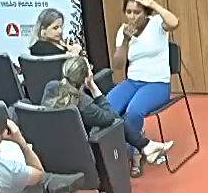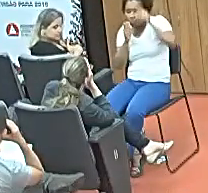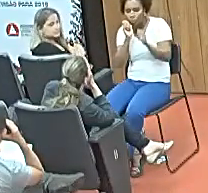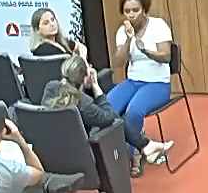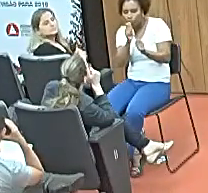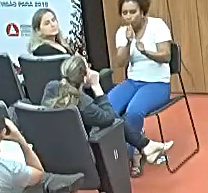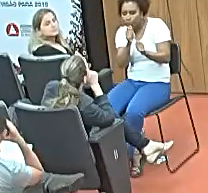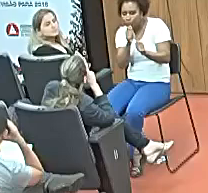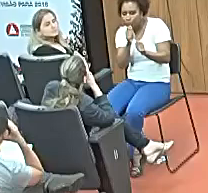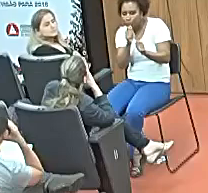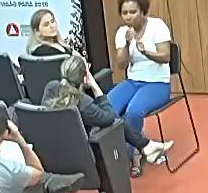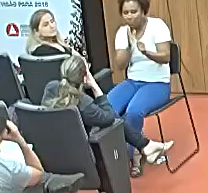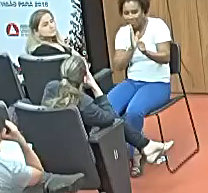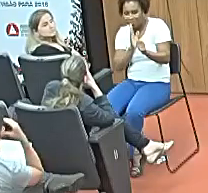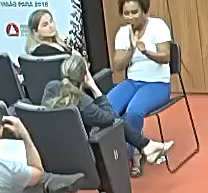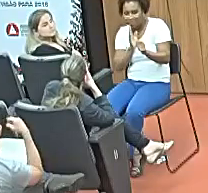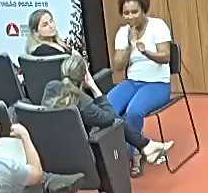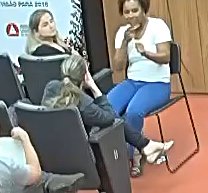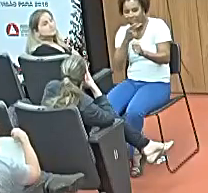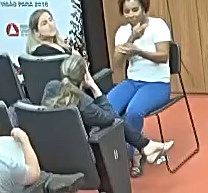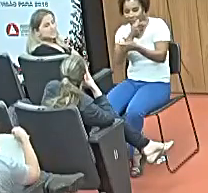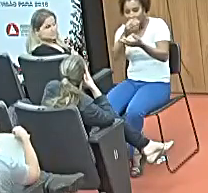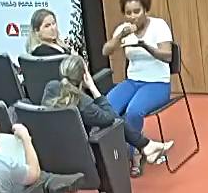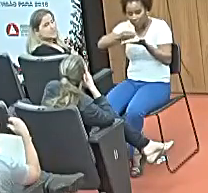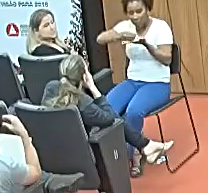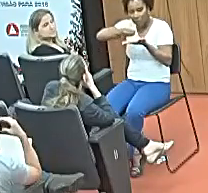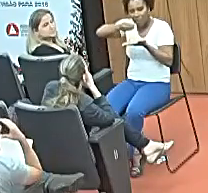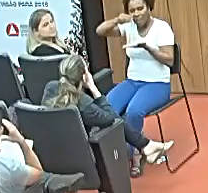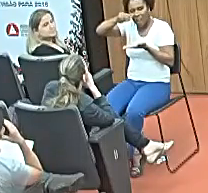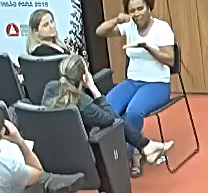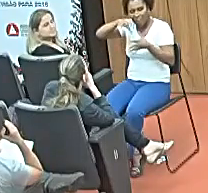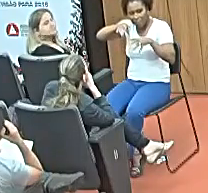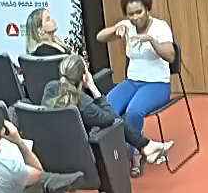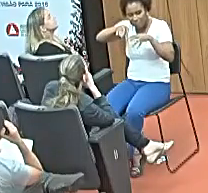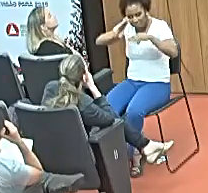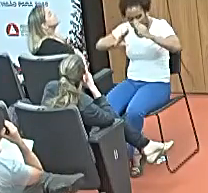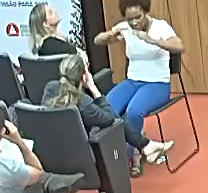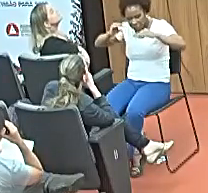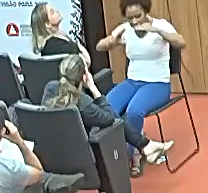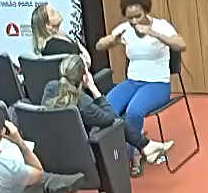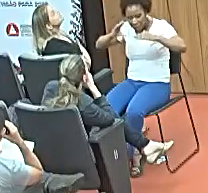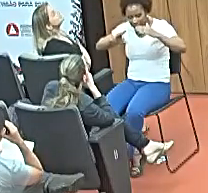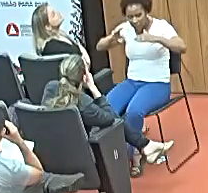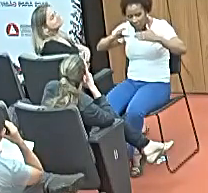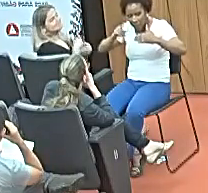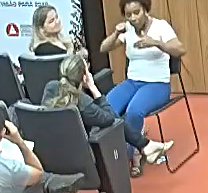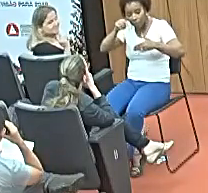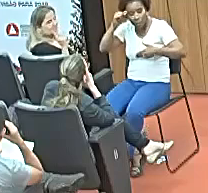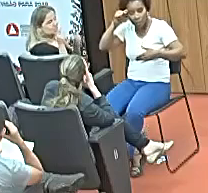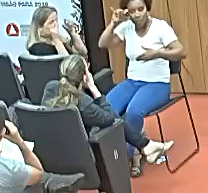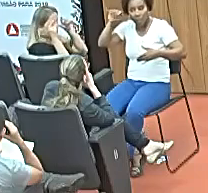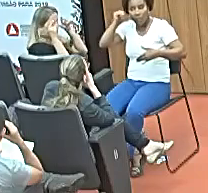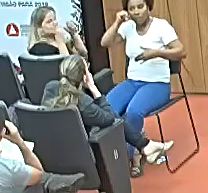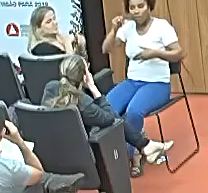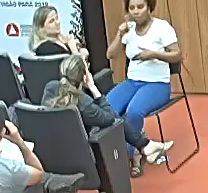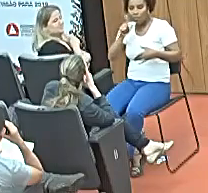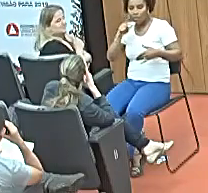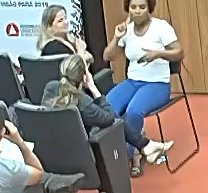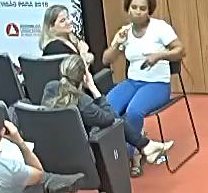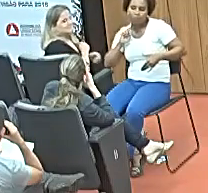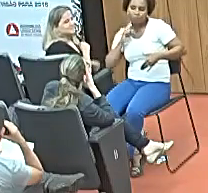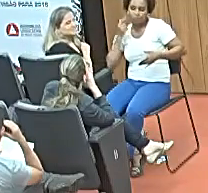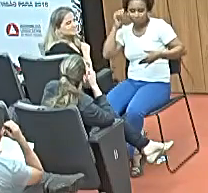recicláveis e se essa sugestão que veio da do subgrupo resíduos sólidos a